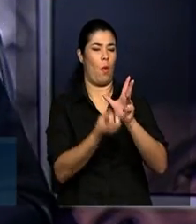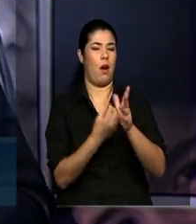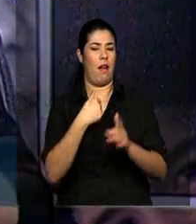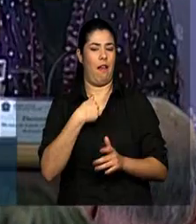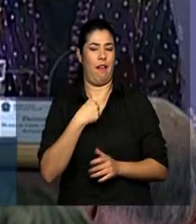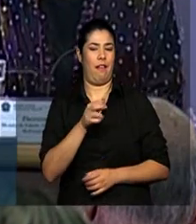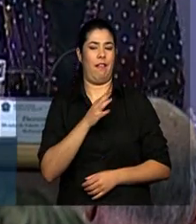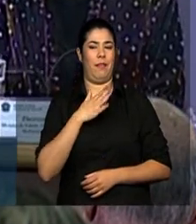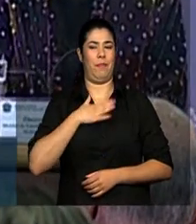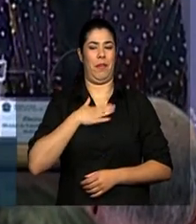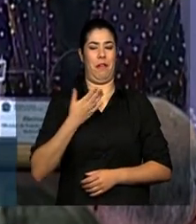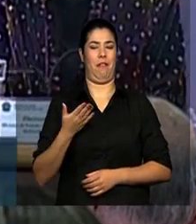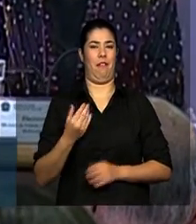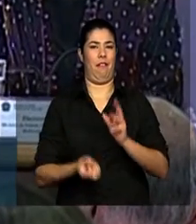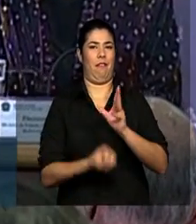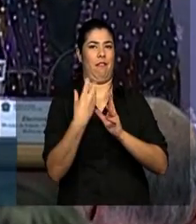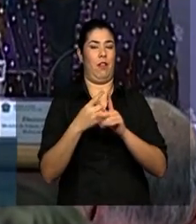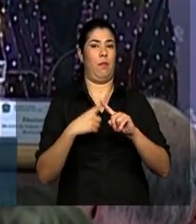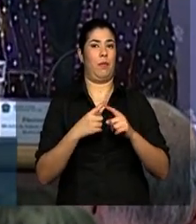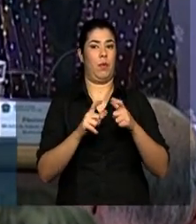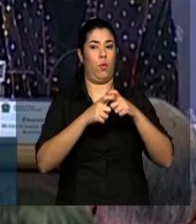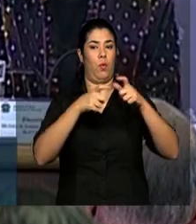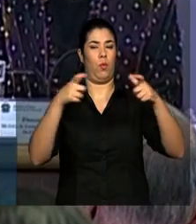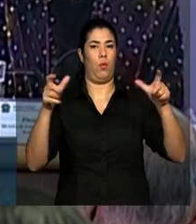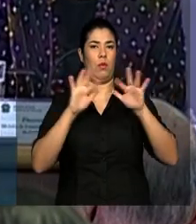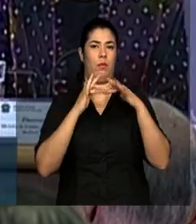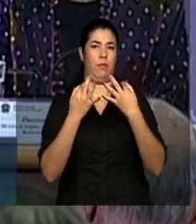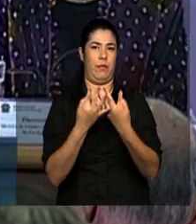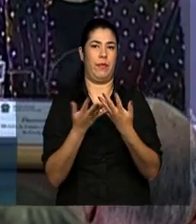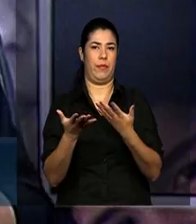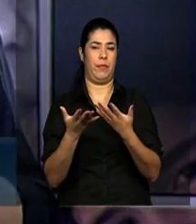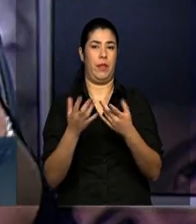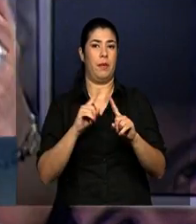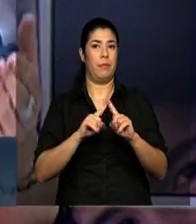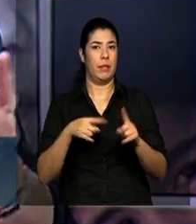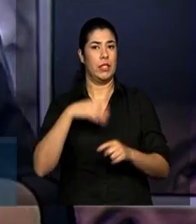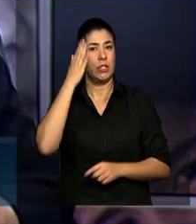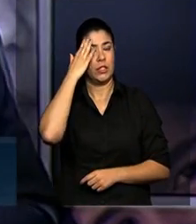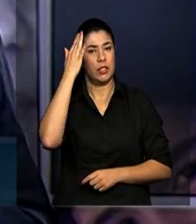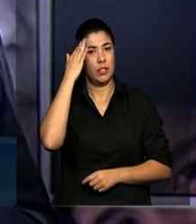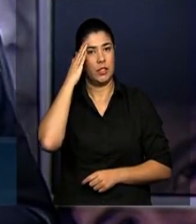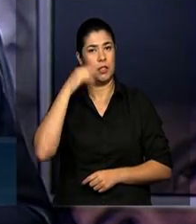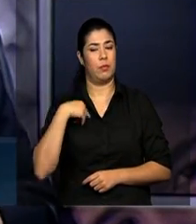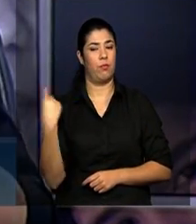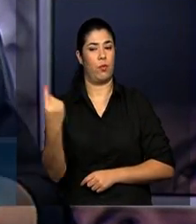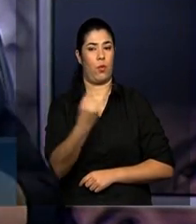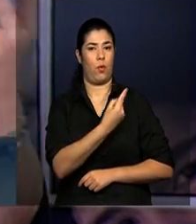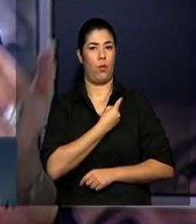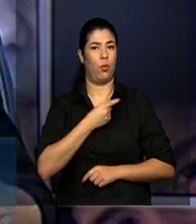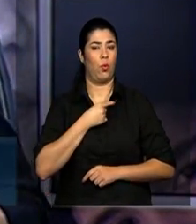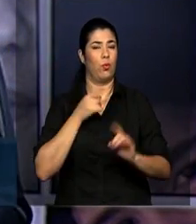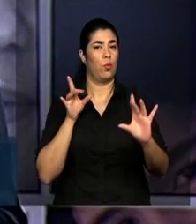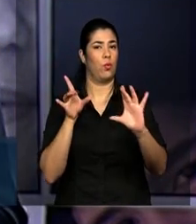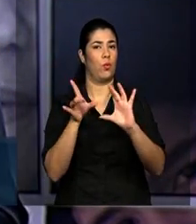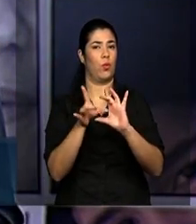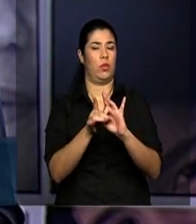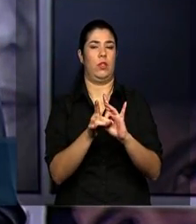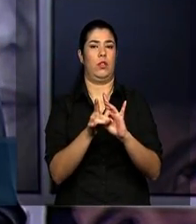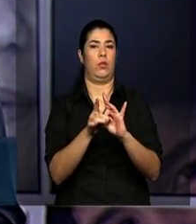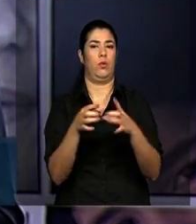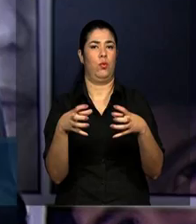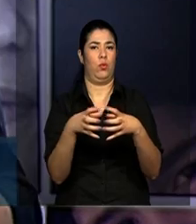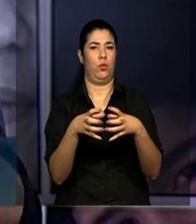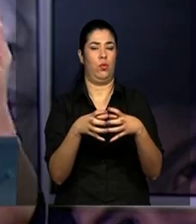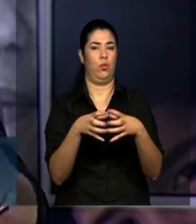né? Porque é uma família grande, mas de podermos estar em conjunto, orientados pela